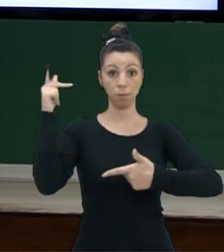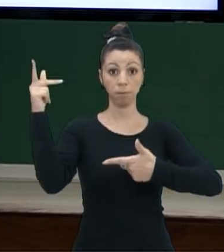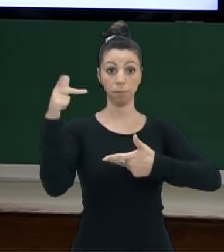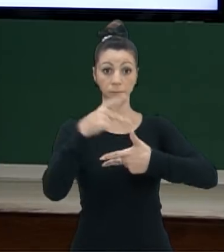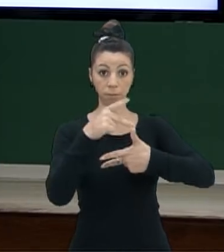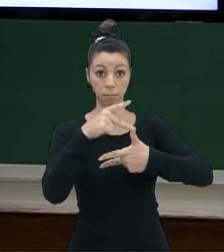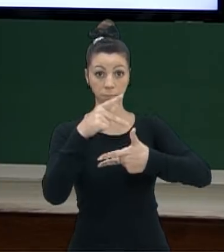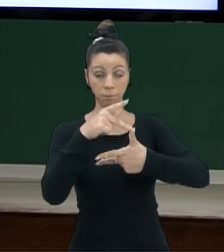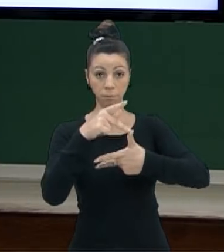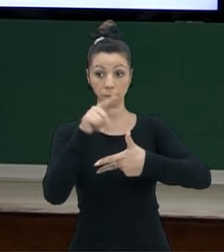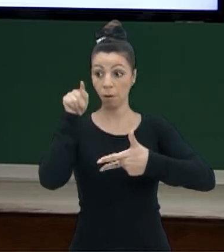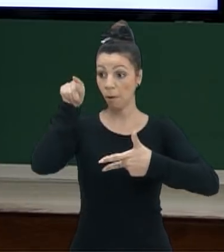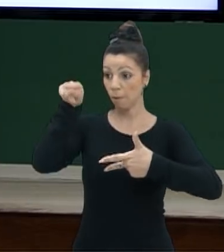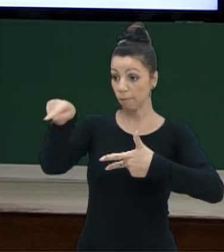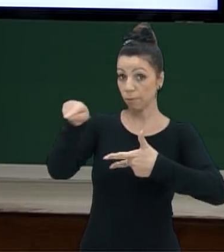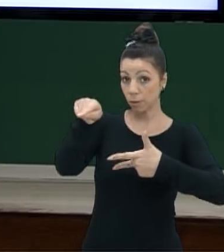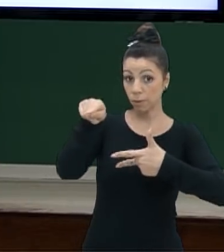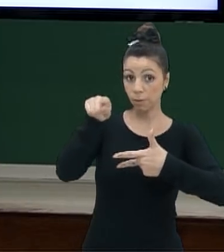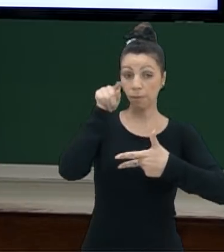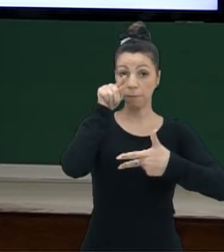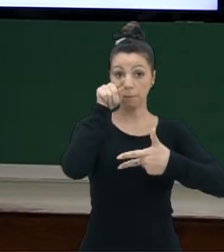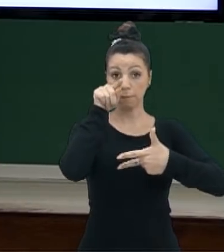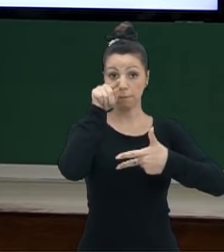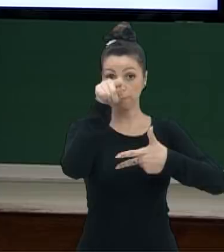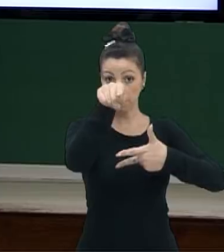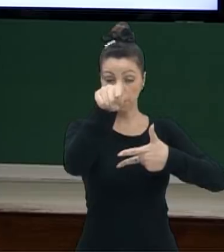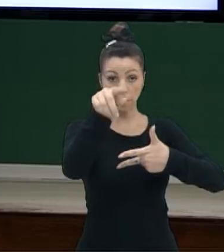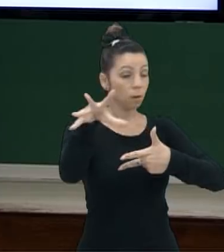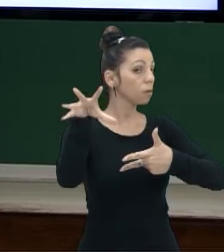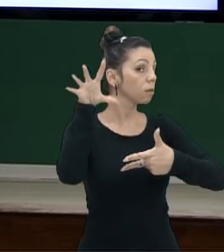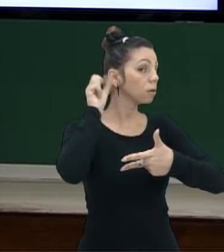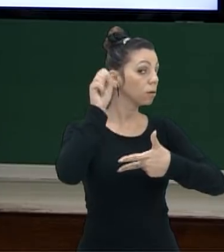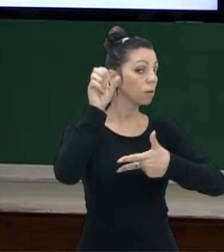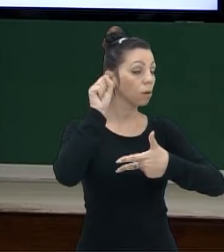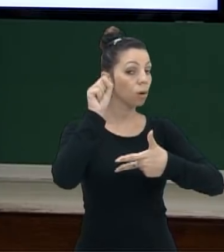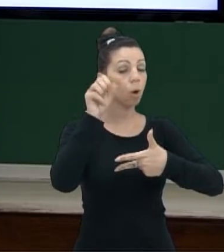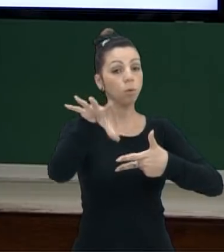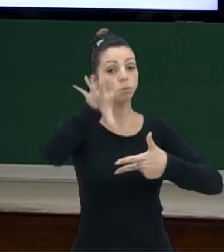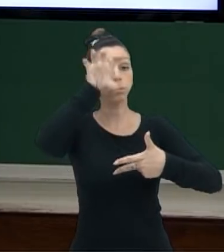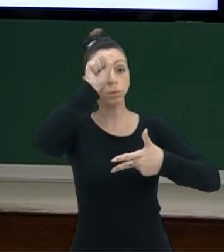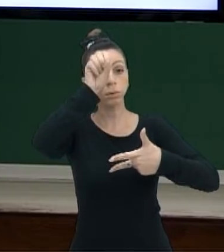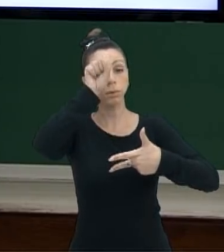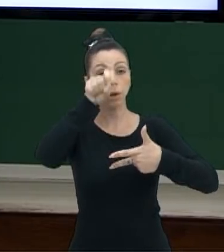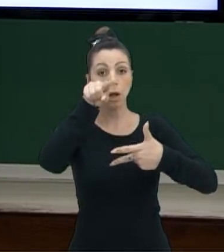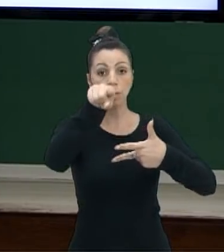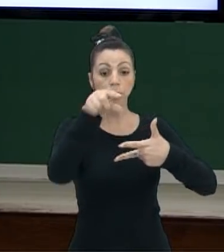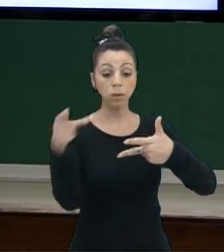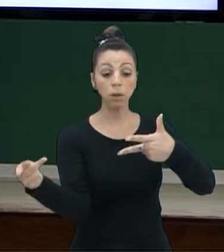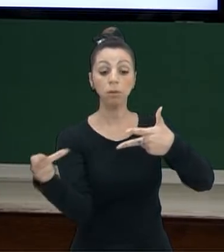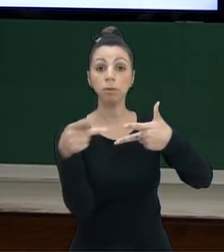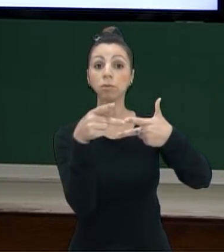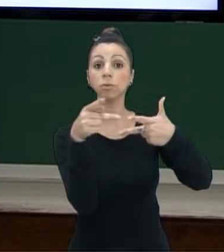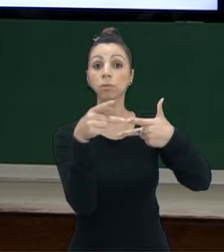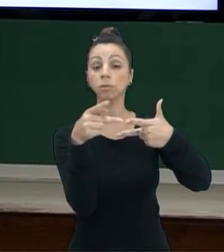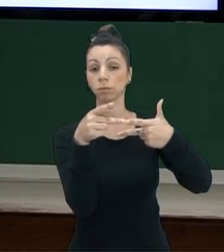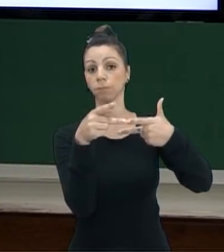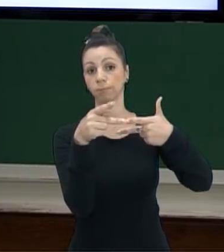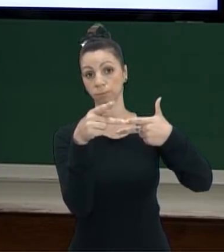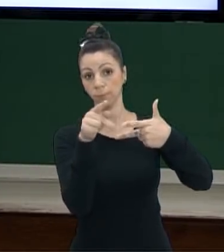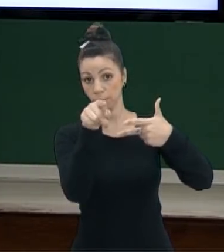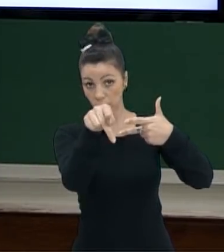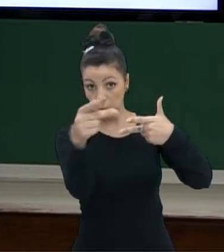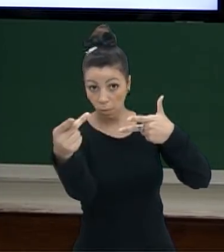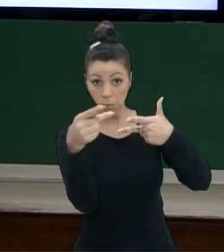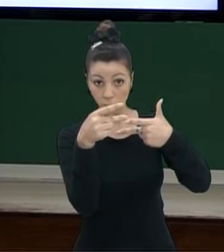pessoa. Você está em casa escutando a minha aula ou vendo, você está ocupando a função de segunda